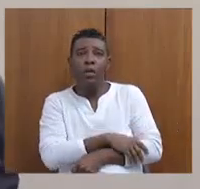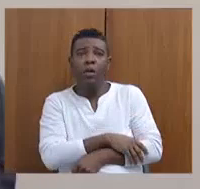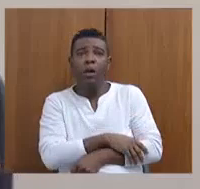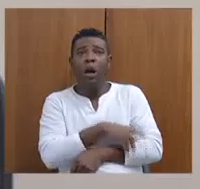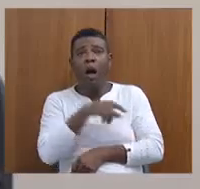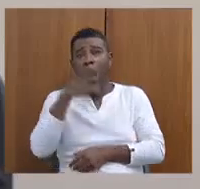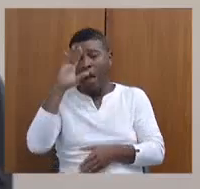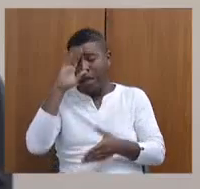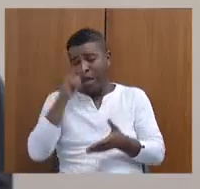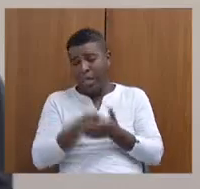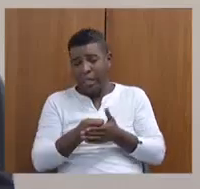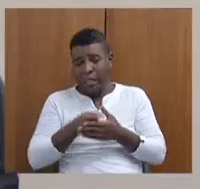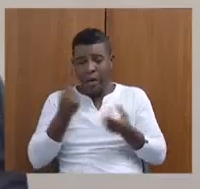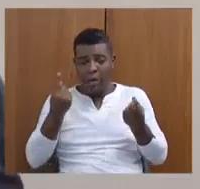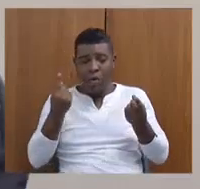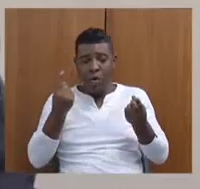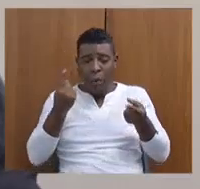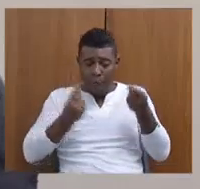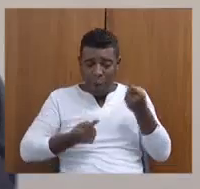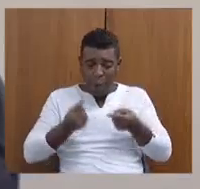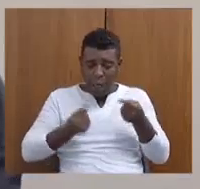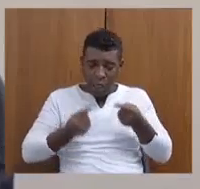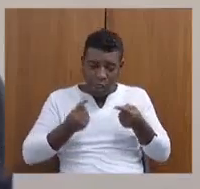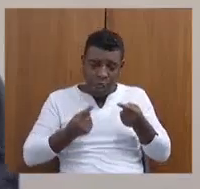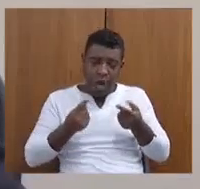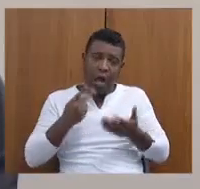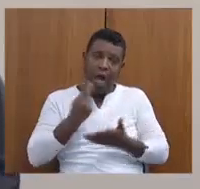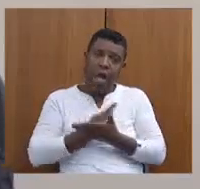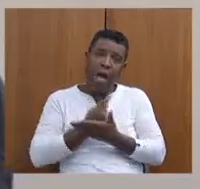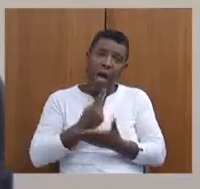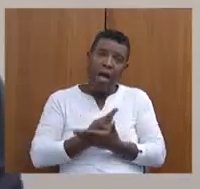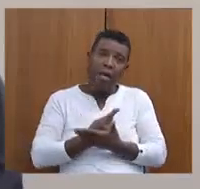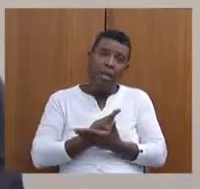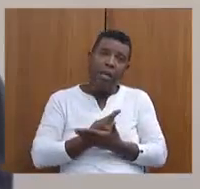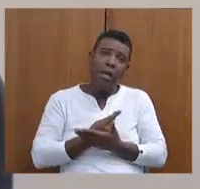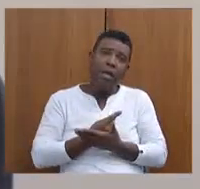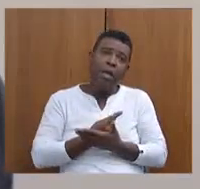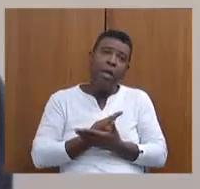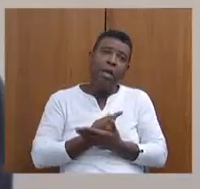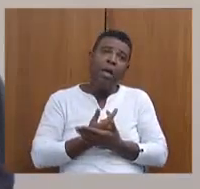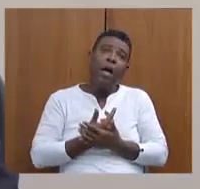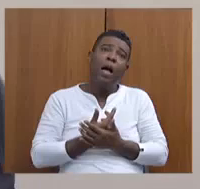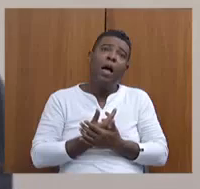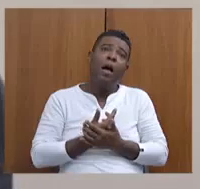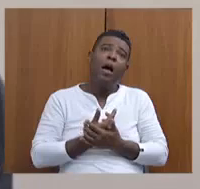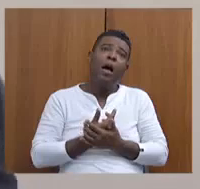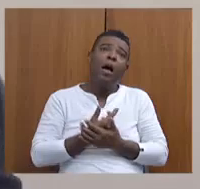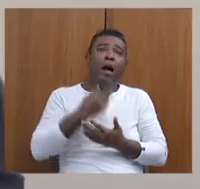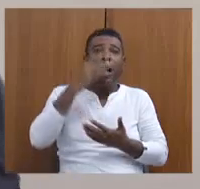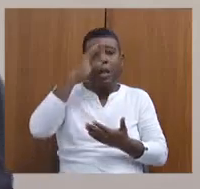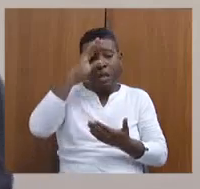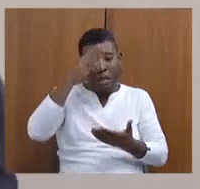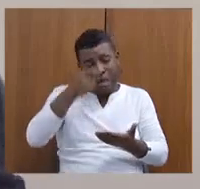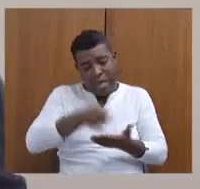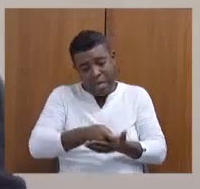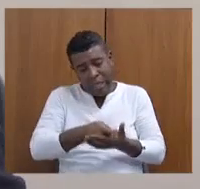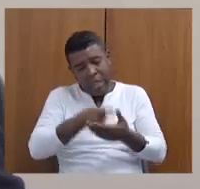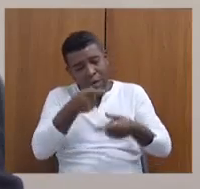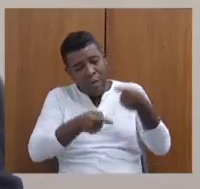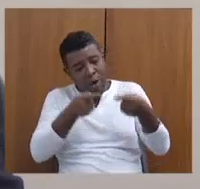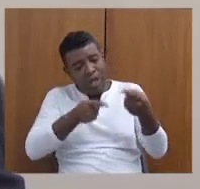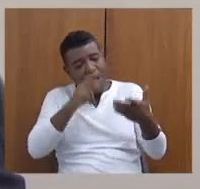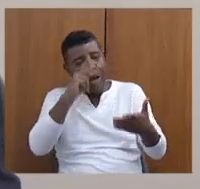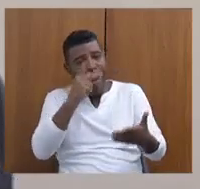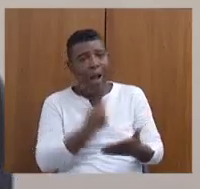é errada que tem destruições políticas certas a maioria das vezes a pessoa certa mas logo uma decisão política errada